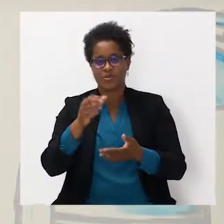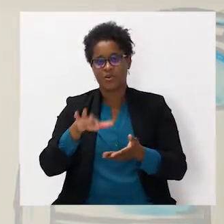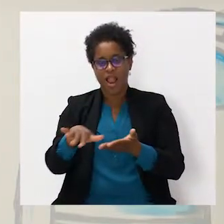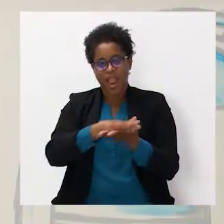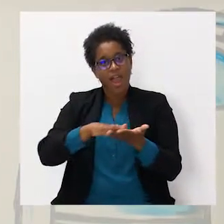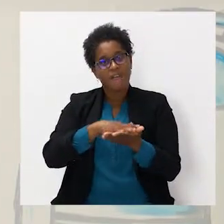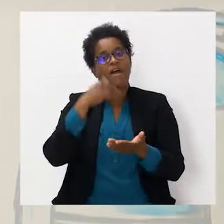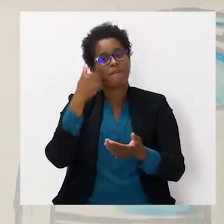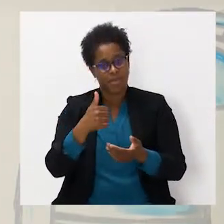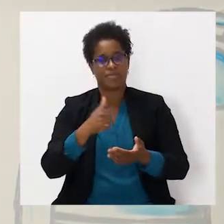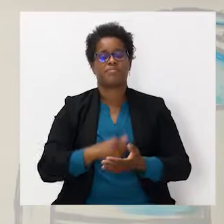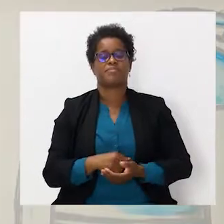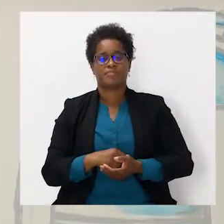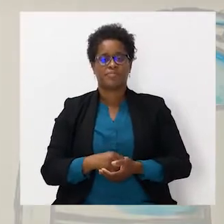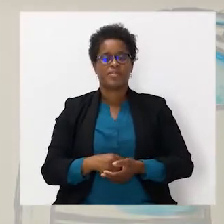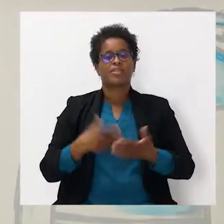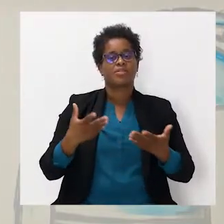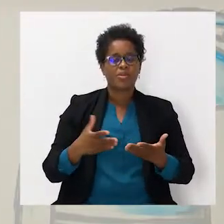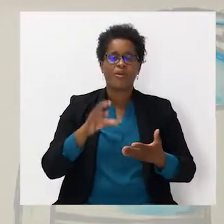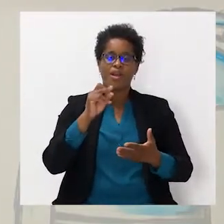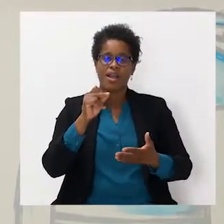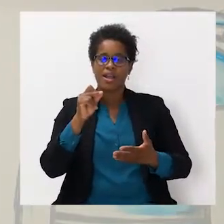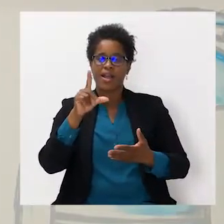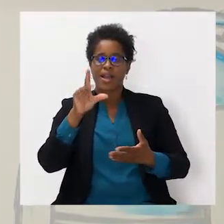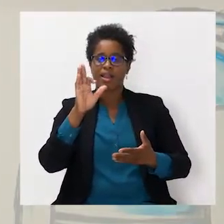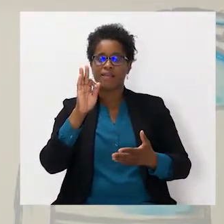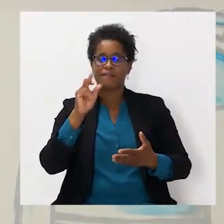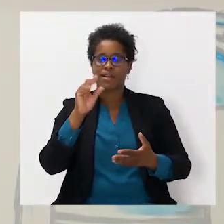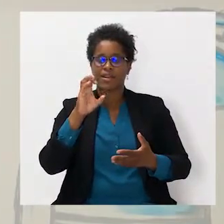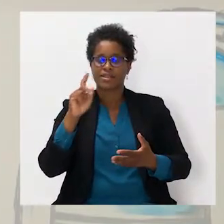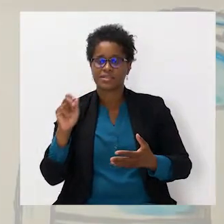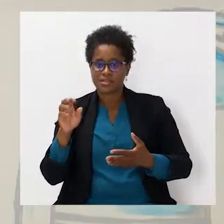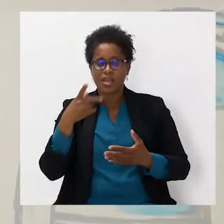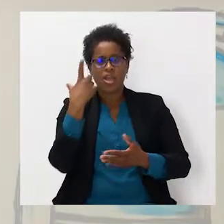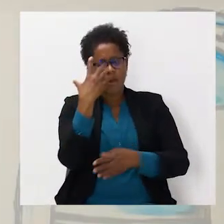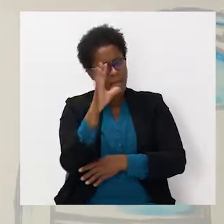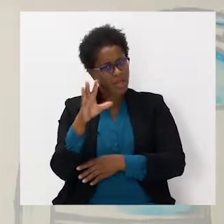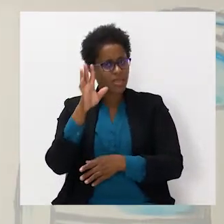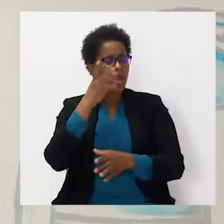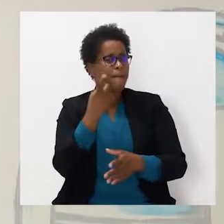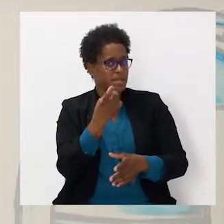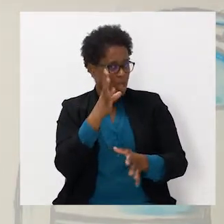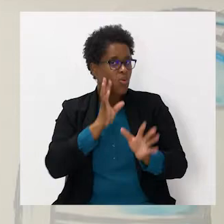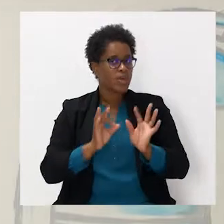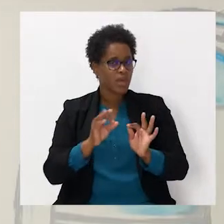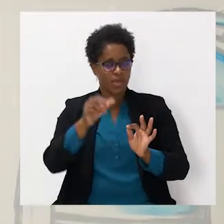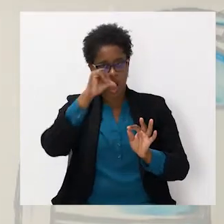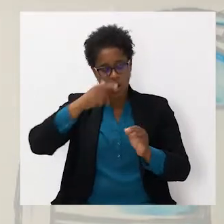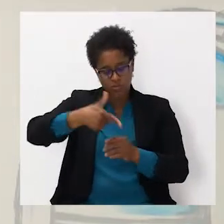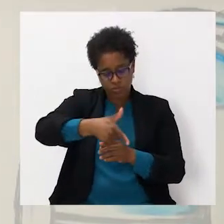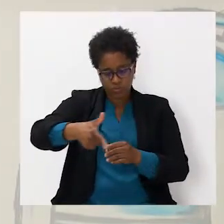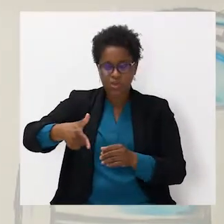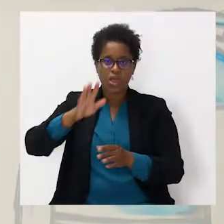bem, certo? Bom, alface é uma planta que precisa de cuidados. Temos de regá-las, temos de